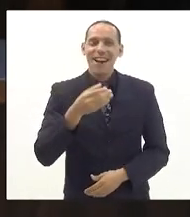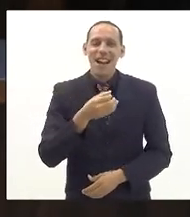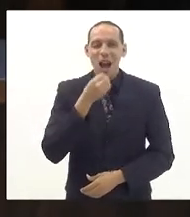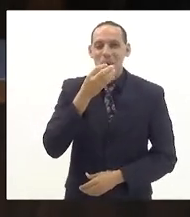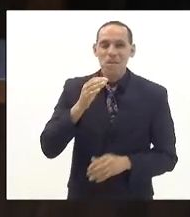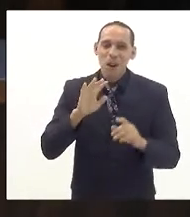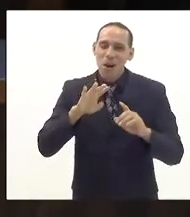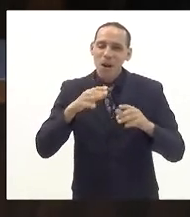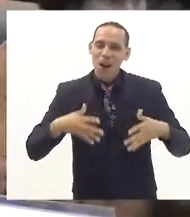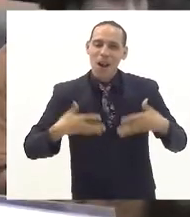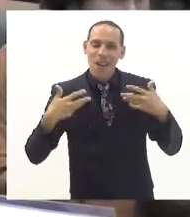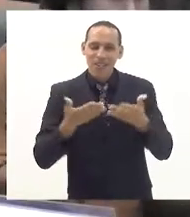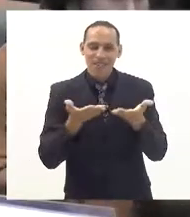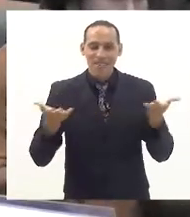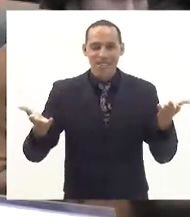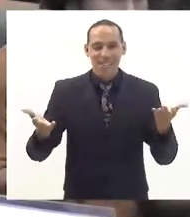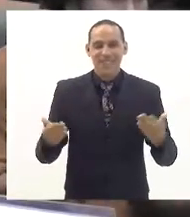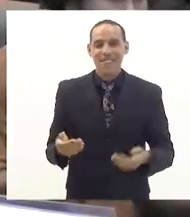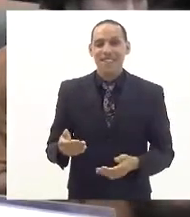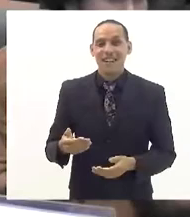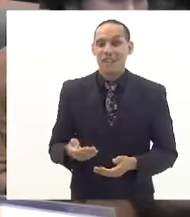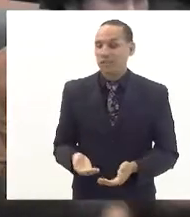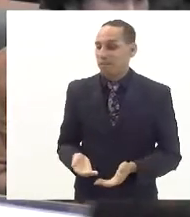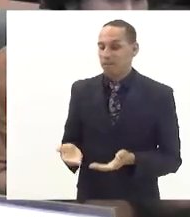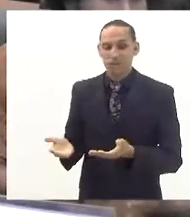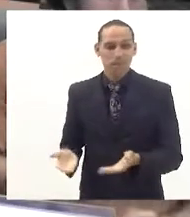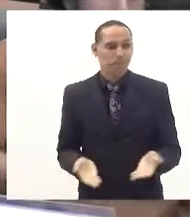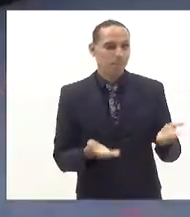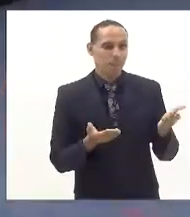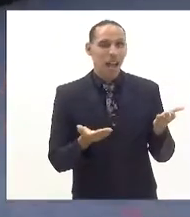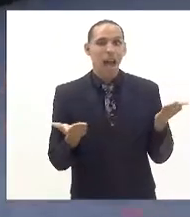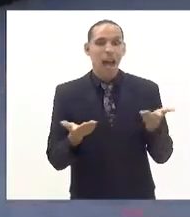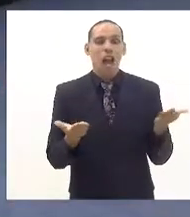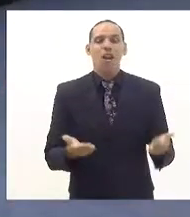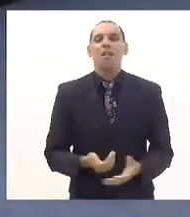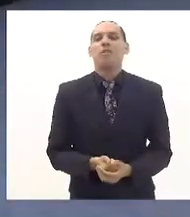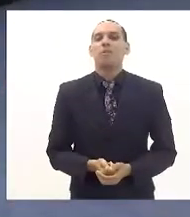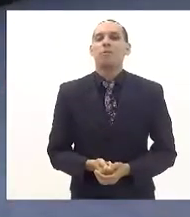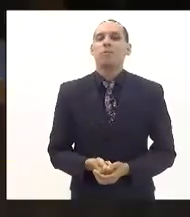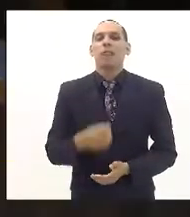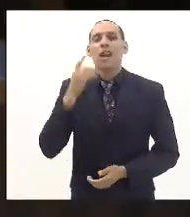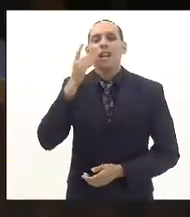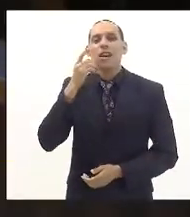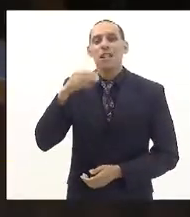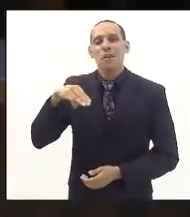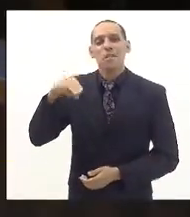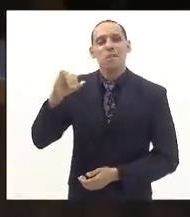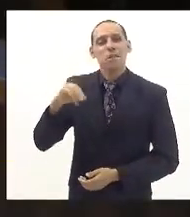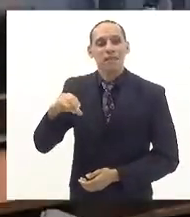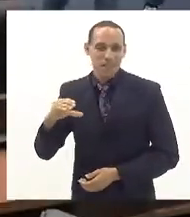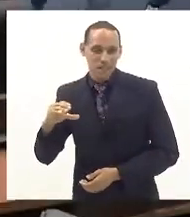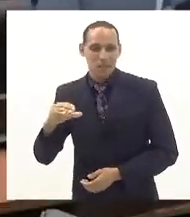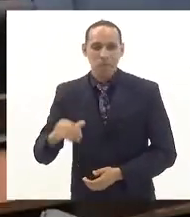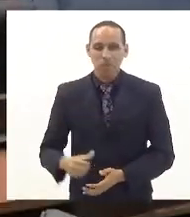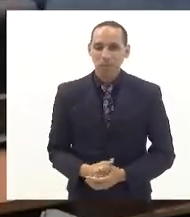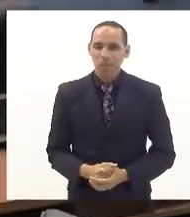honraria a todos. Vou passar a palavra para o meu querido deputado Carlos Mink.